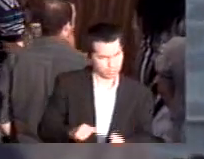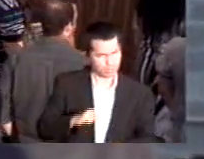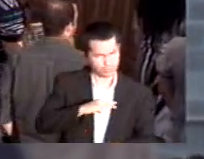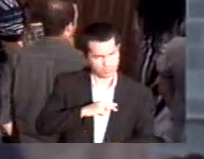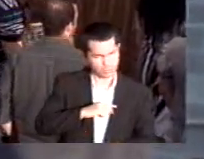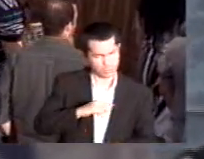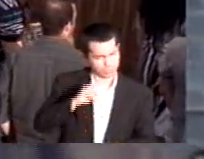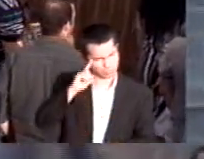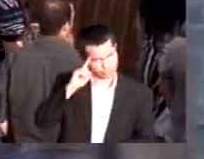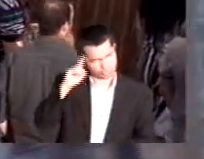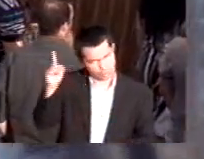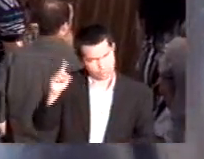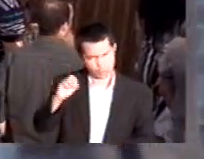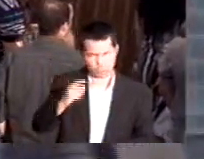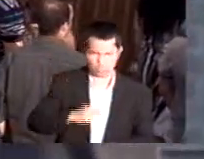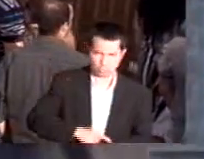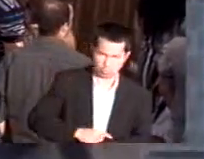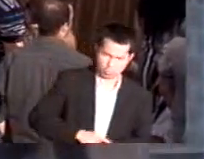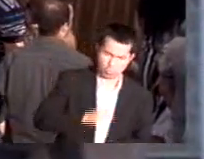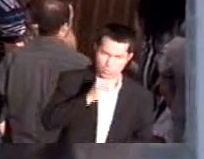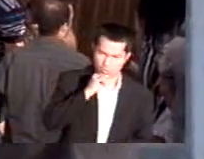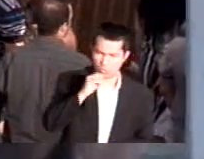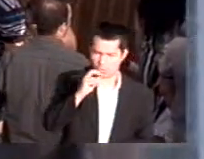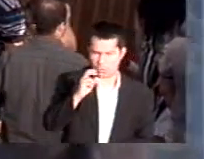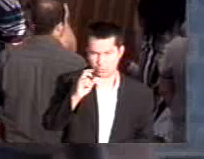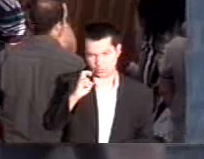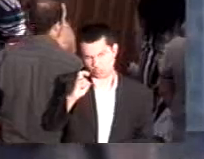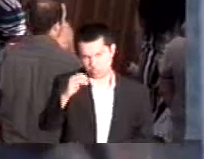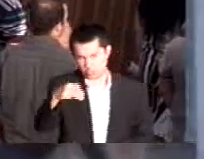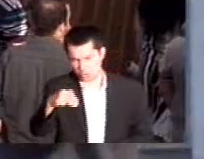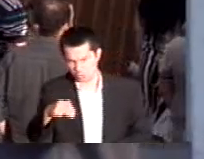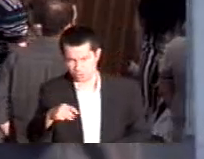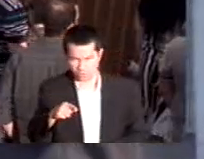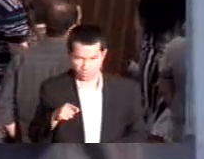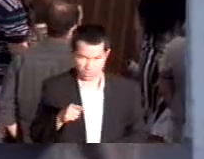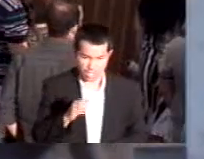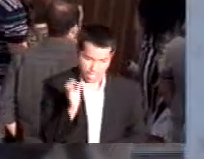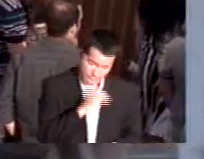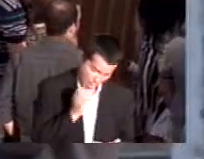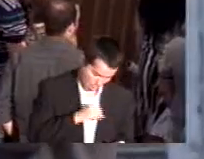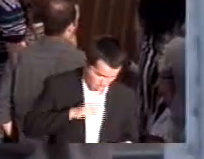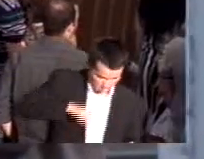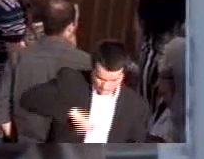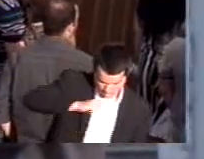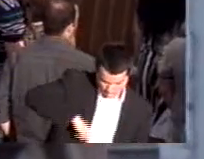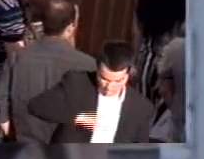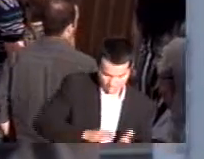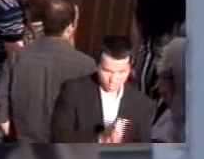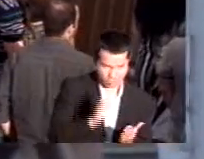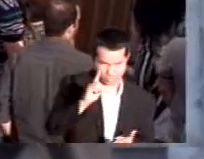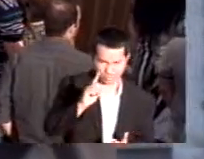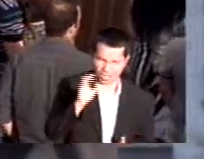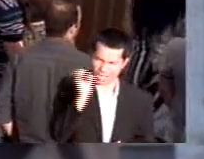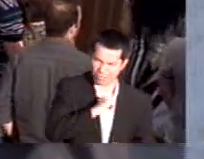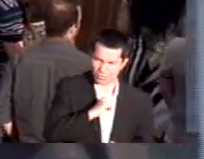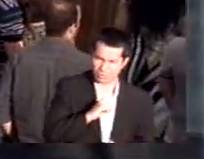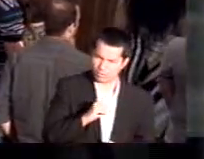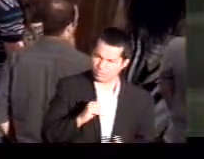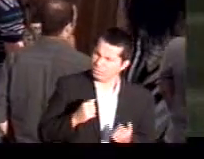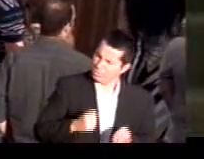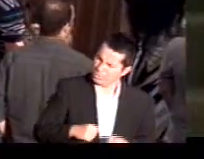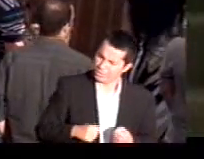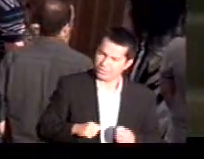ler a Bíblia. Não precisa ser 500 páginas, não. Lê uma página, tá? Coloca uma meta